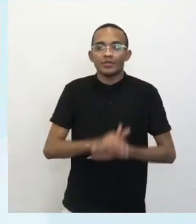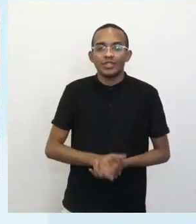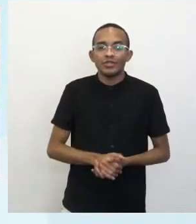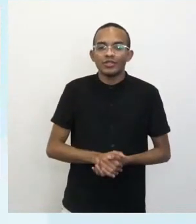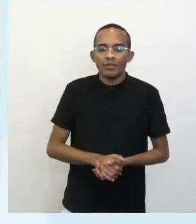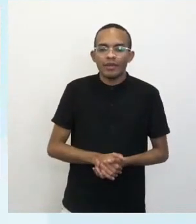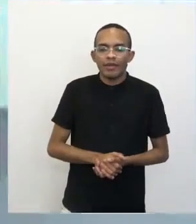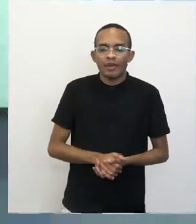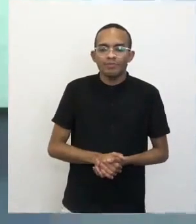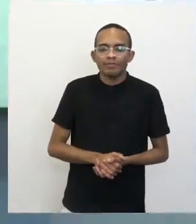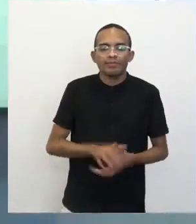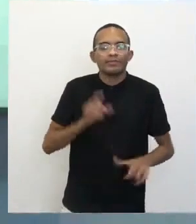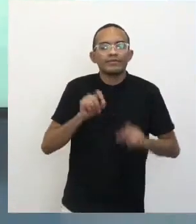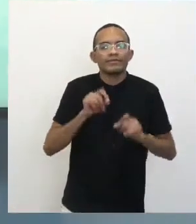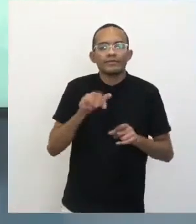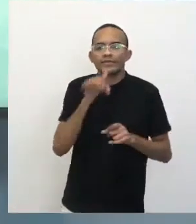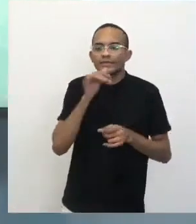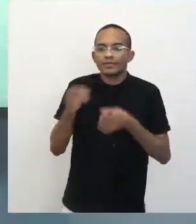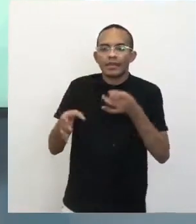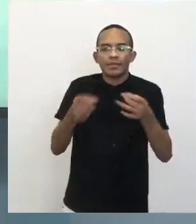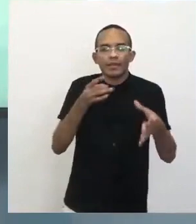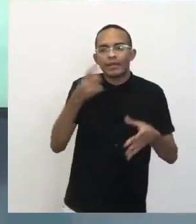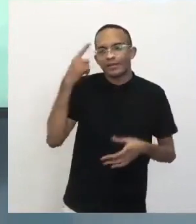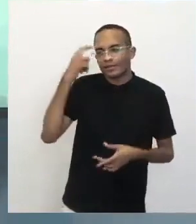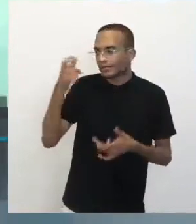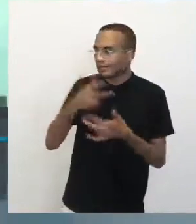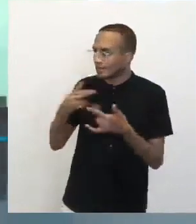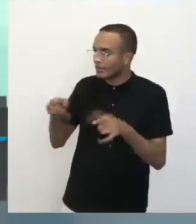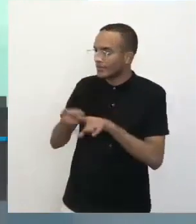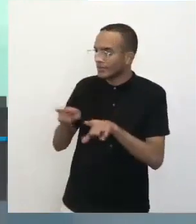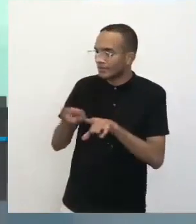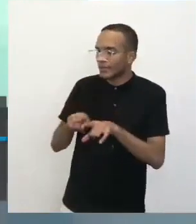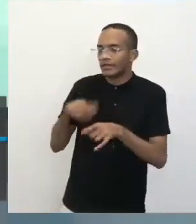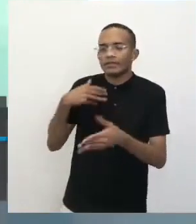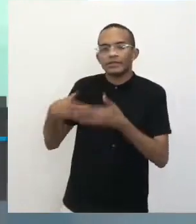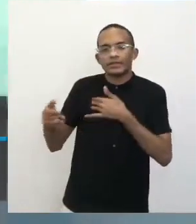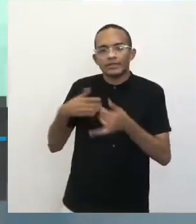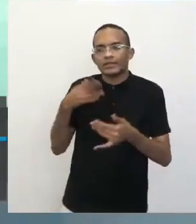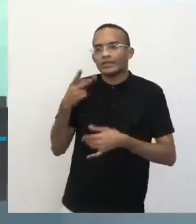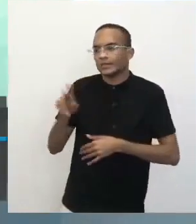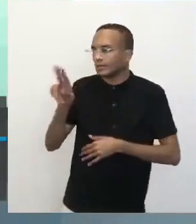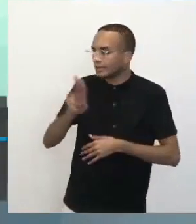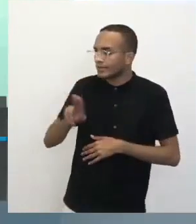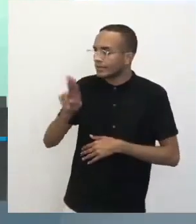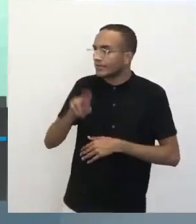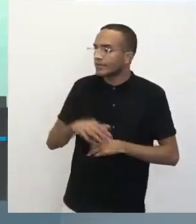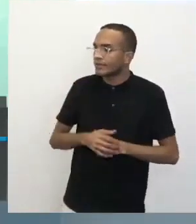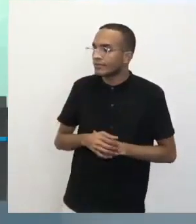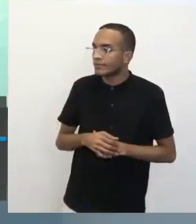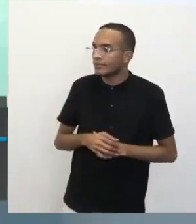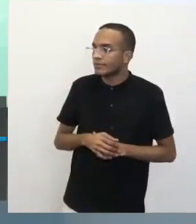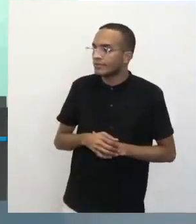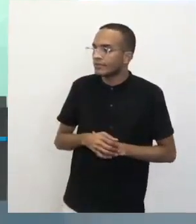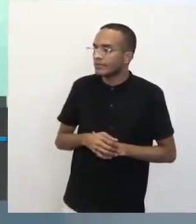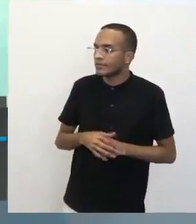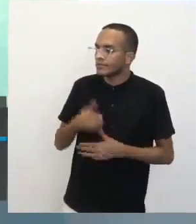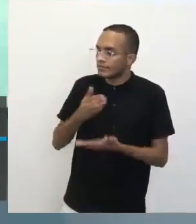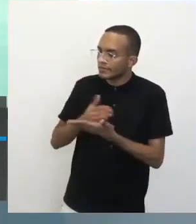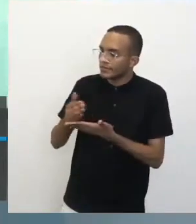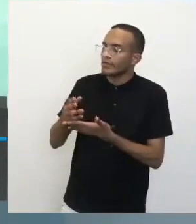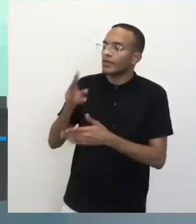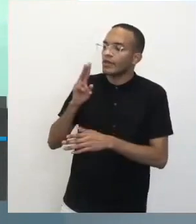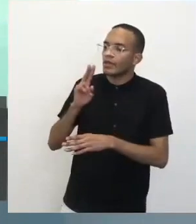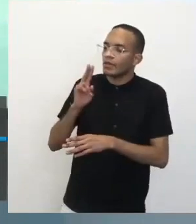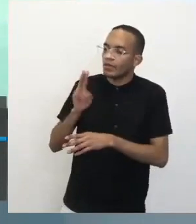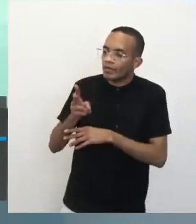Né? E aí você vai começar a descartar aquelas ideias que você vê que não tem nada a ver, né? Você não vai conseguir utilizar mesmo, e você vai, então, começar a delinear